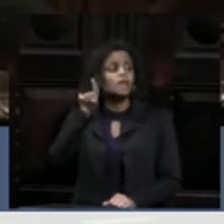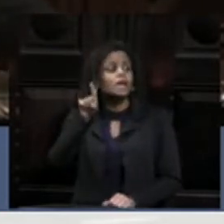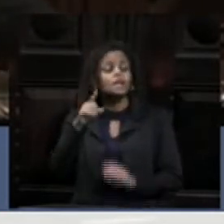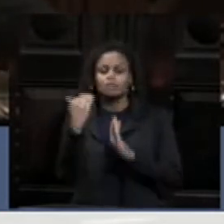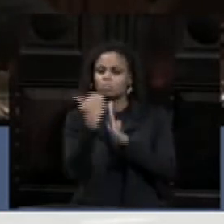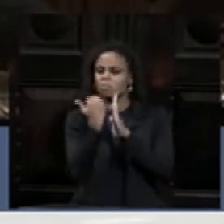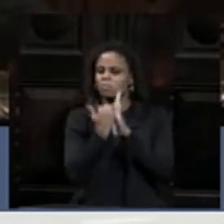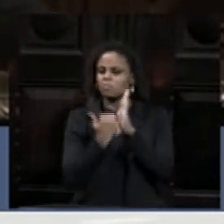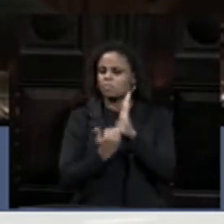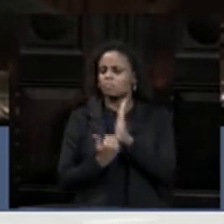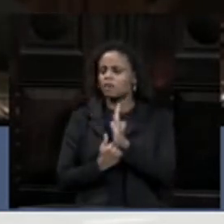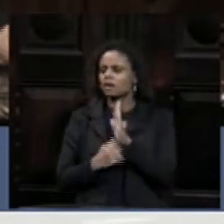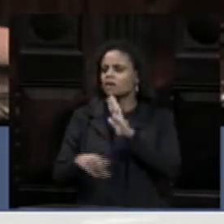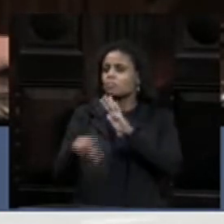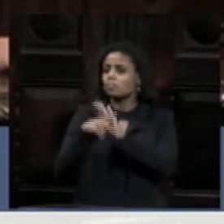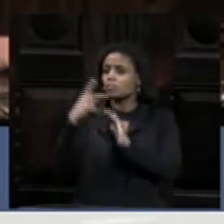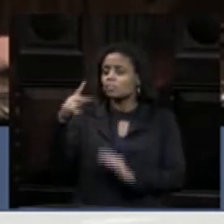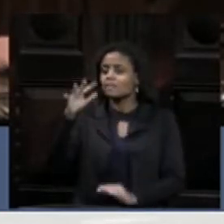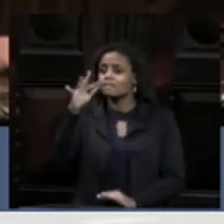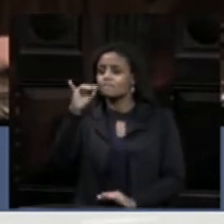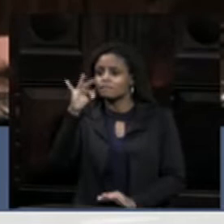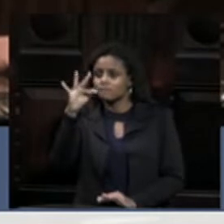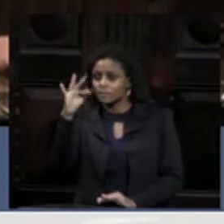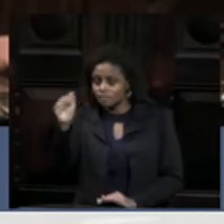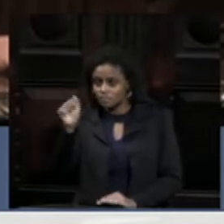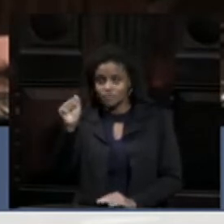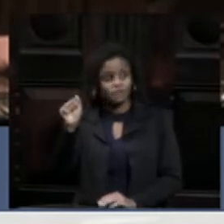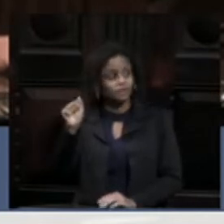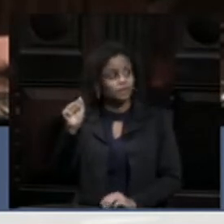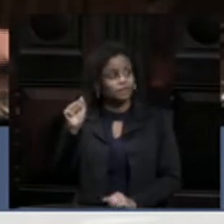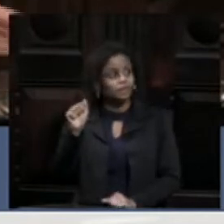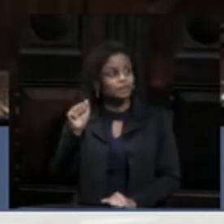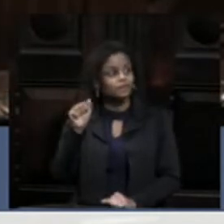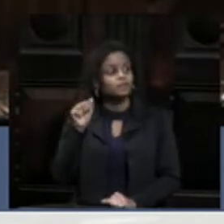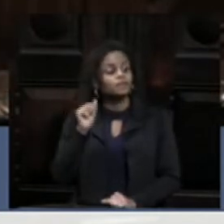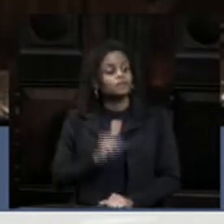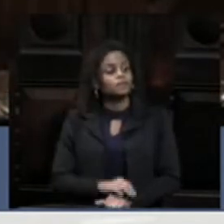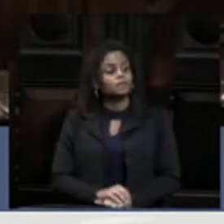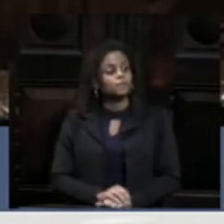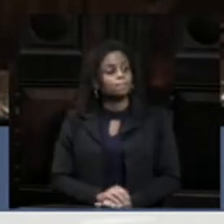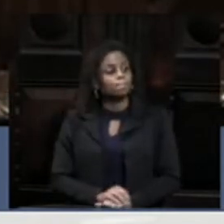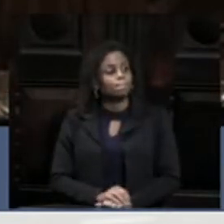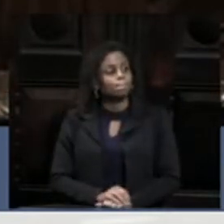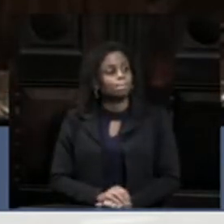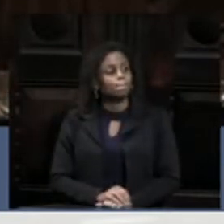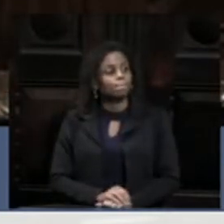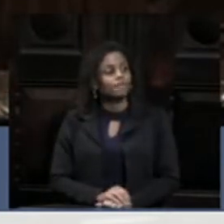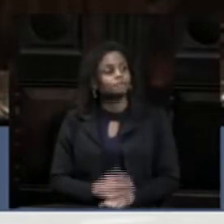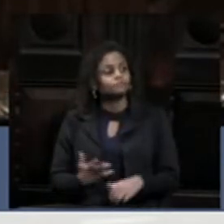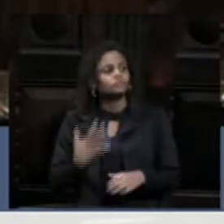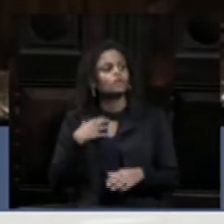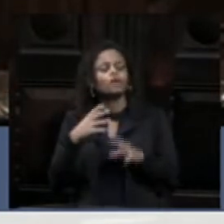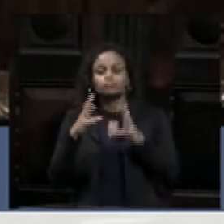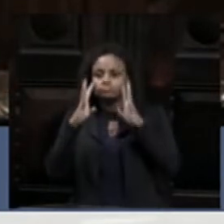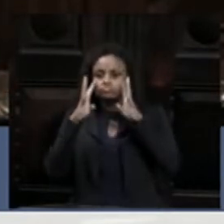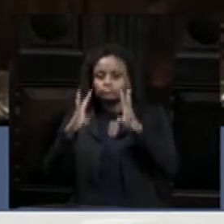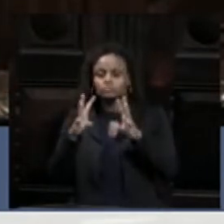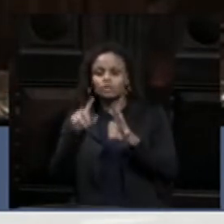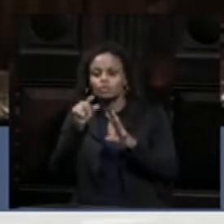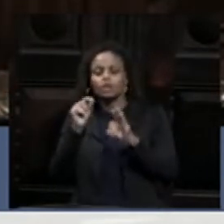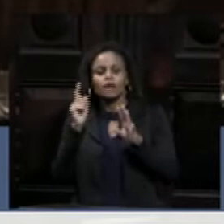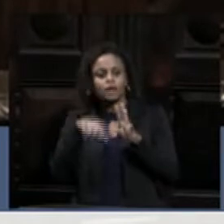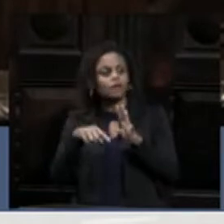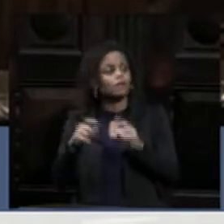critérios internacionais da FIFA, que não permitem que o torcedor fique em pé. Então, eu quero chamar a atenção para esse